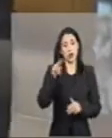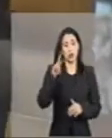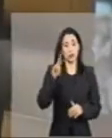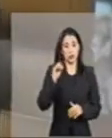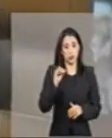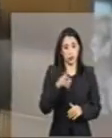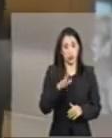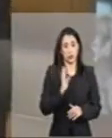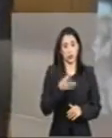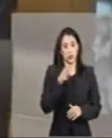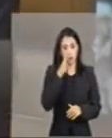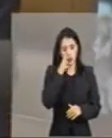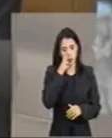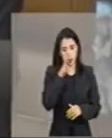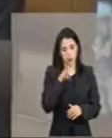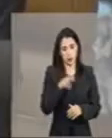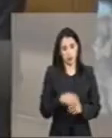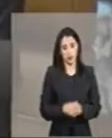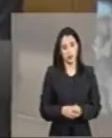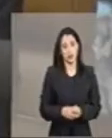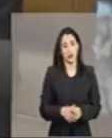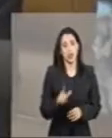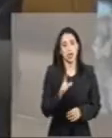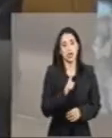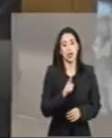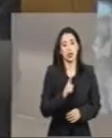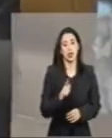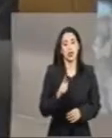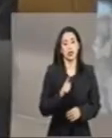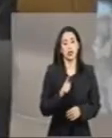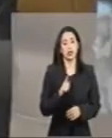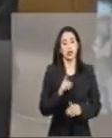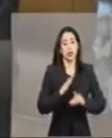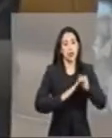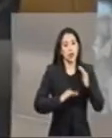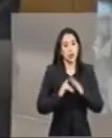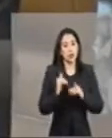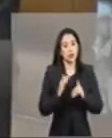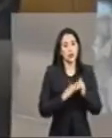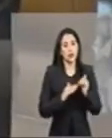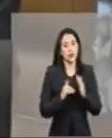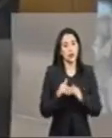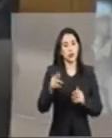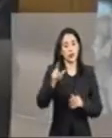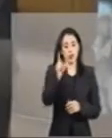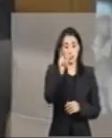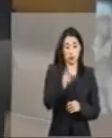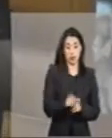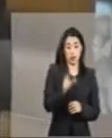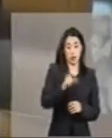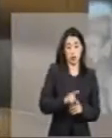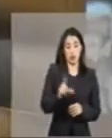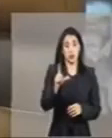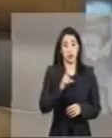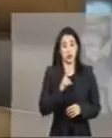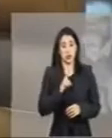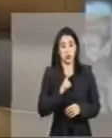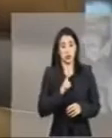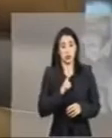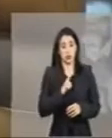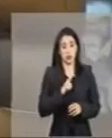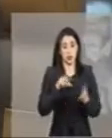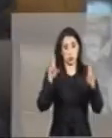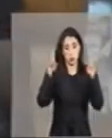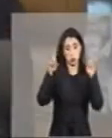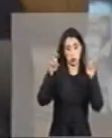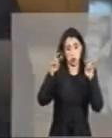ratione muneris existe em função da pessoa que detém certa titularidade